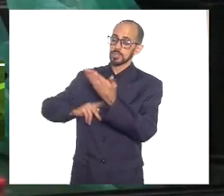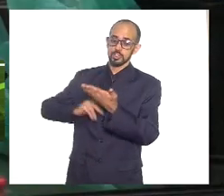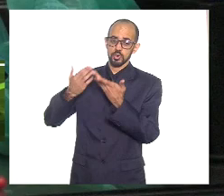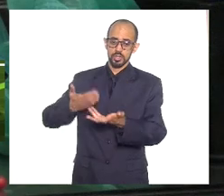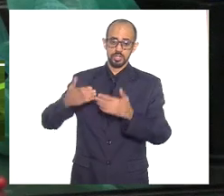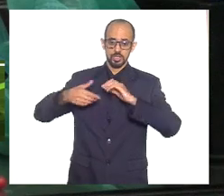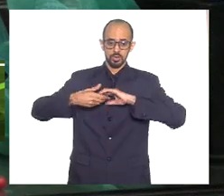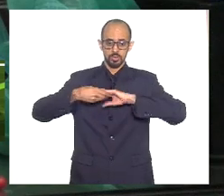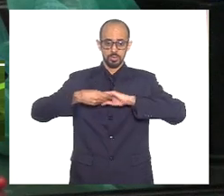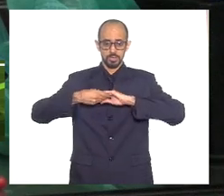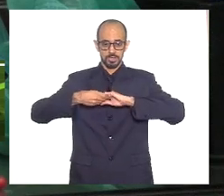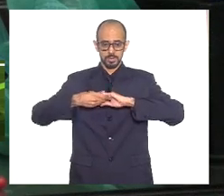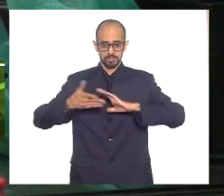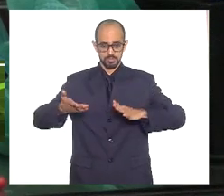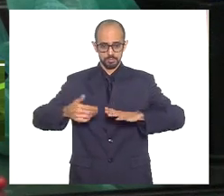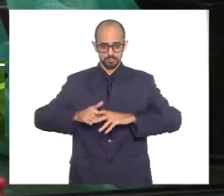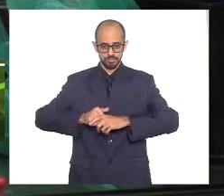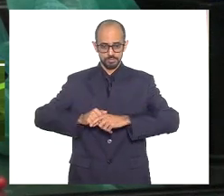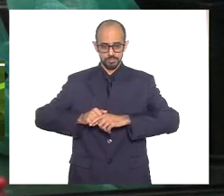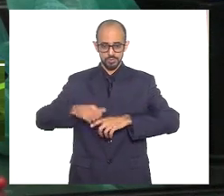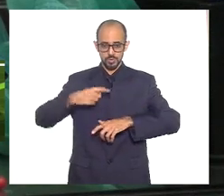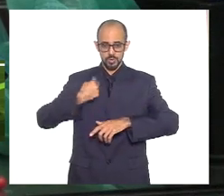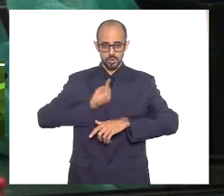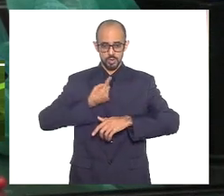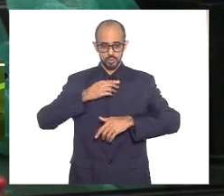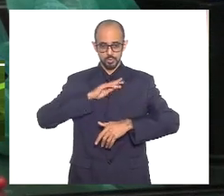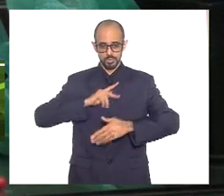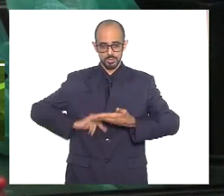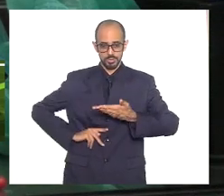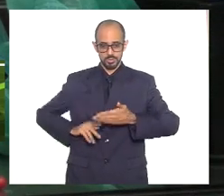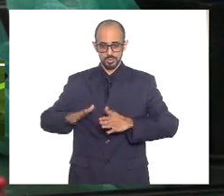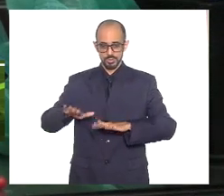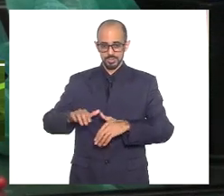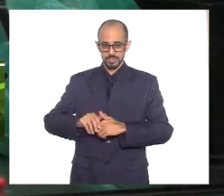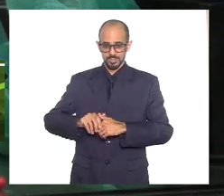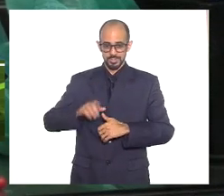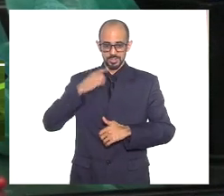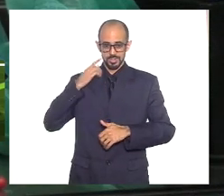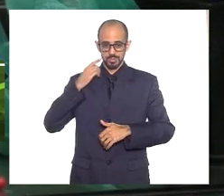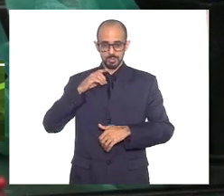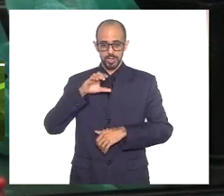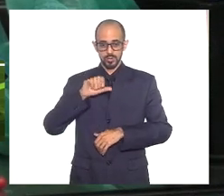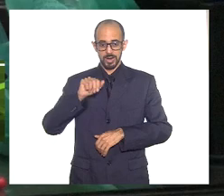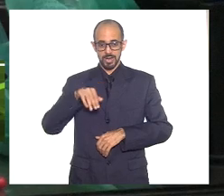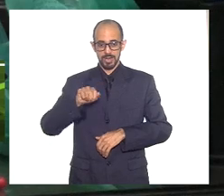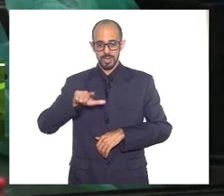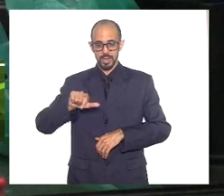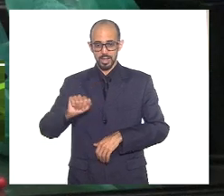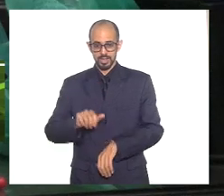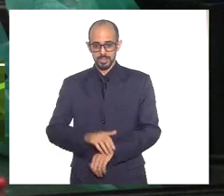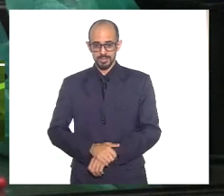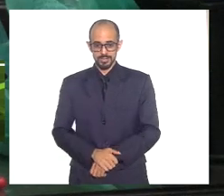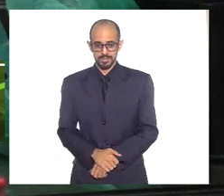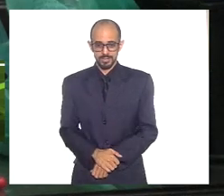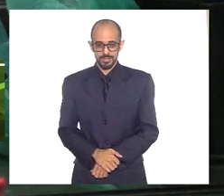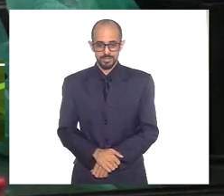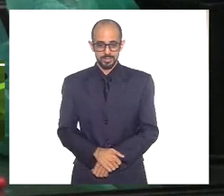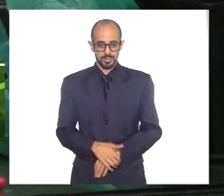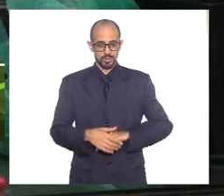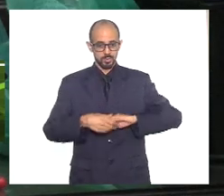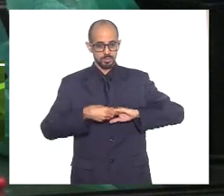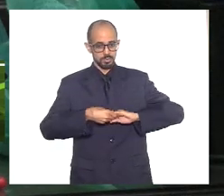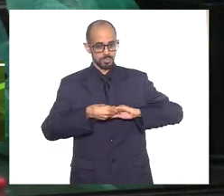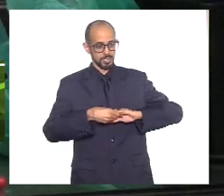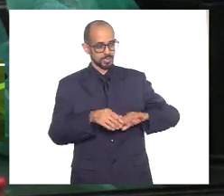cumprimentar o nosso presidente, deputado Márcio Canella, e cumprimentar